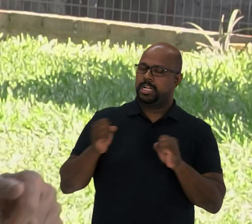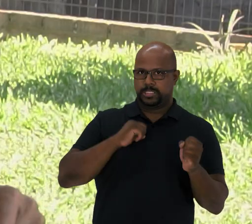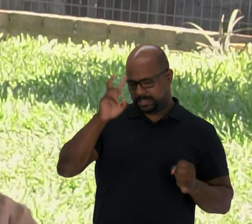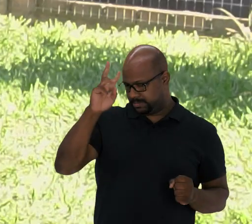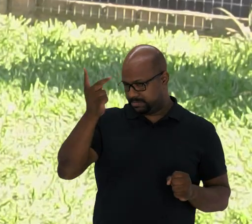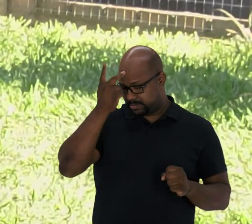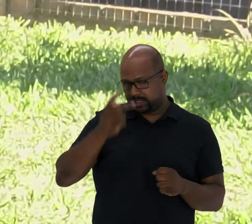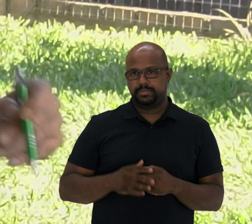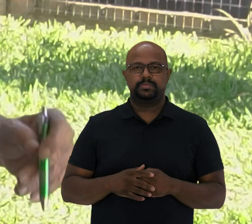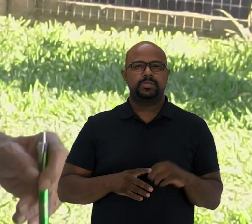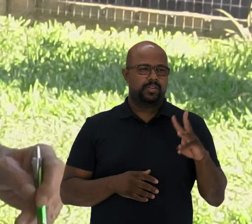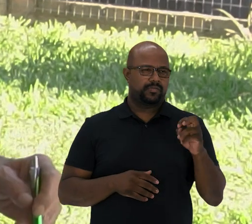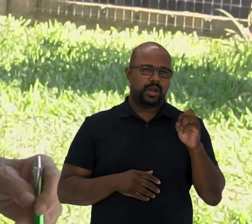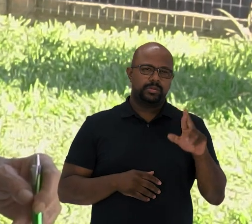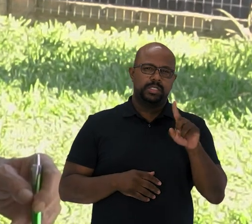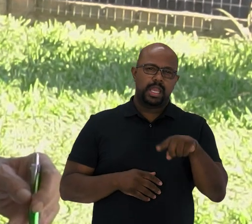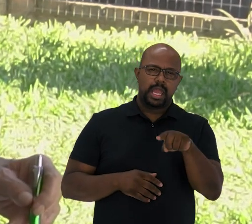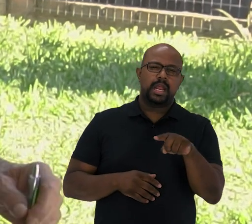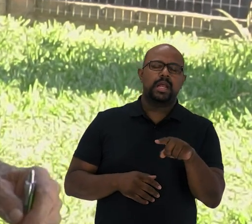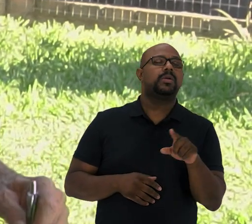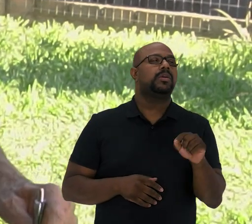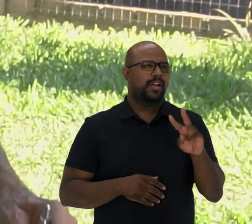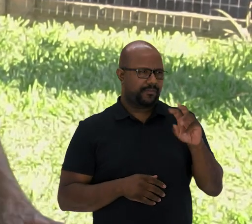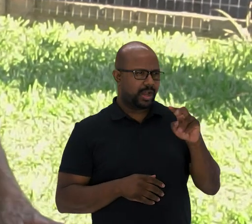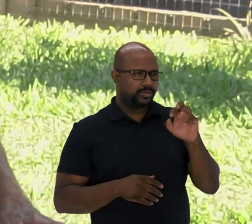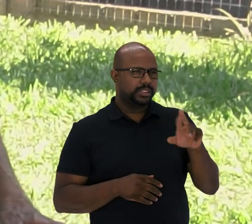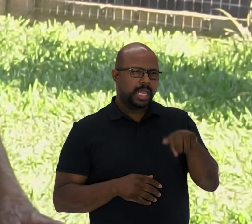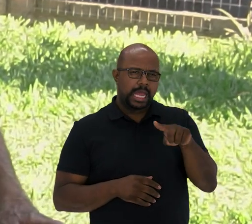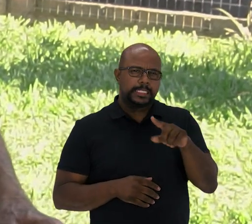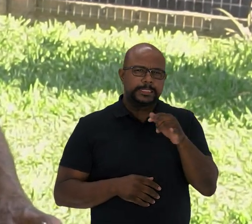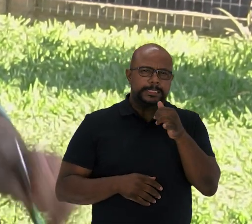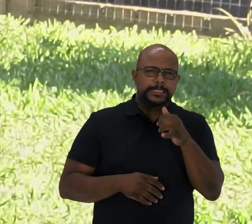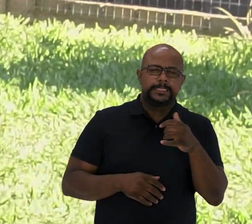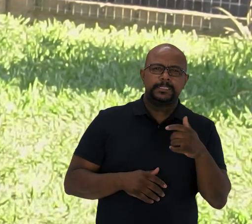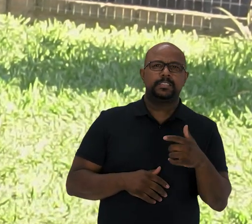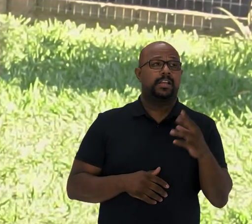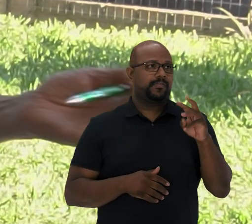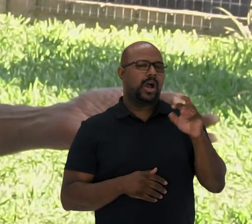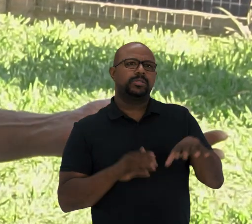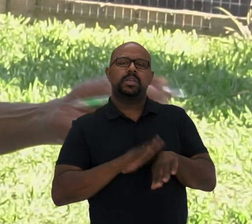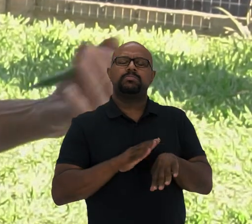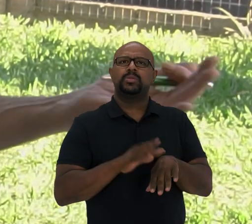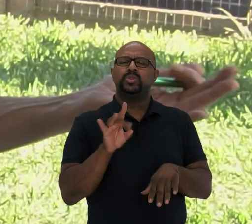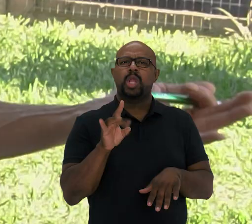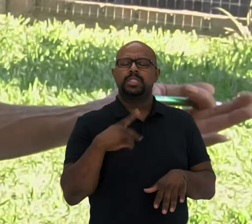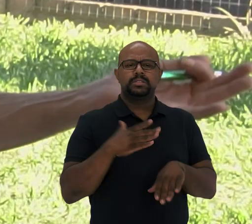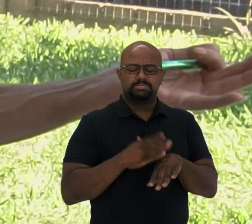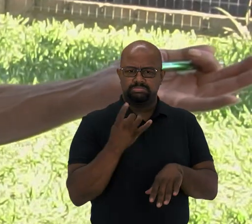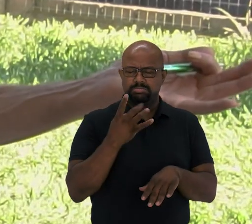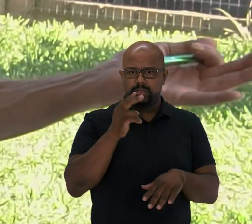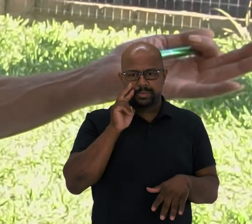estrondosamente, né? E o Walter era autodidata. Como é que... O Walter era um autodidata. Isso, um autodidata que